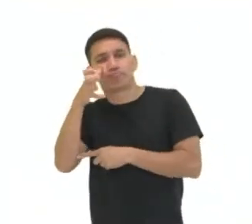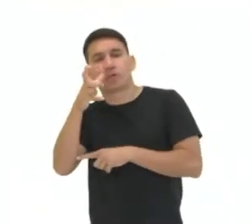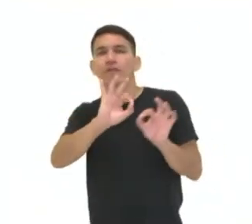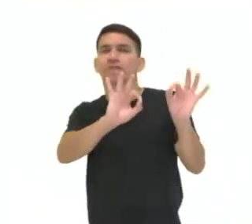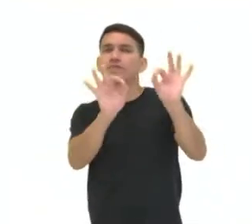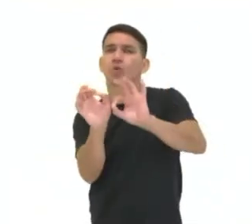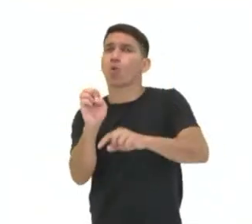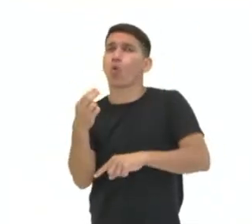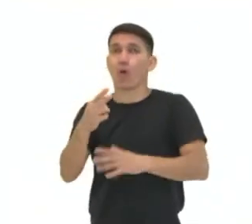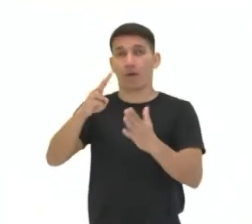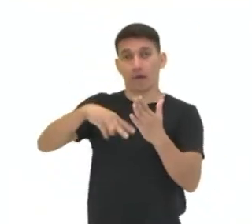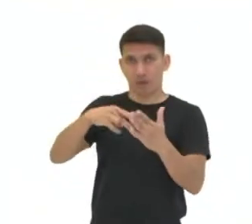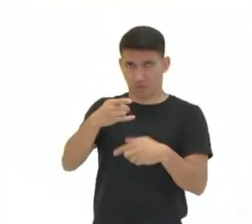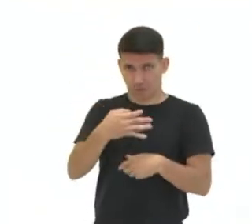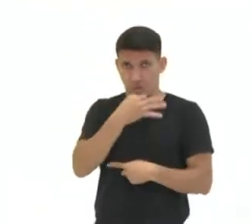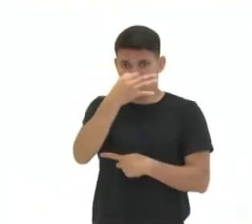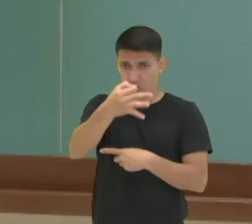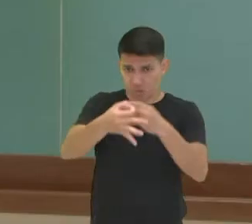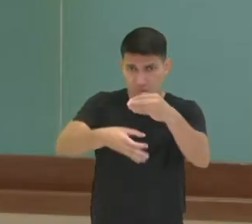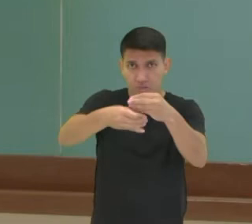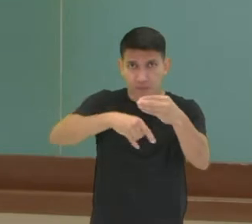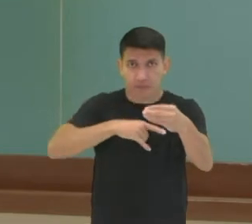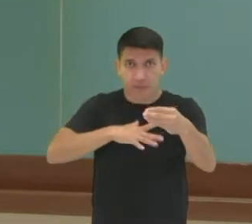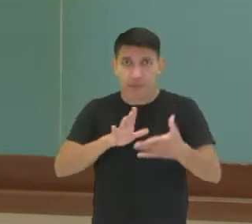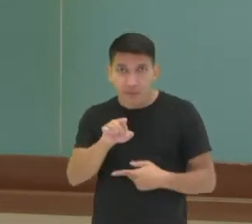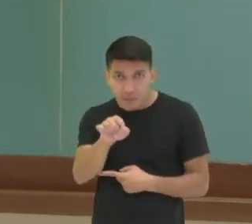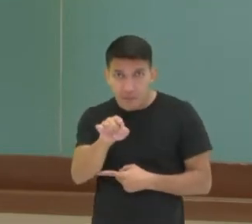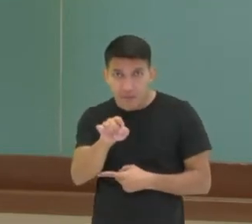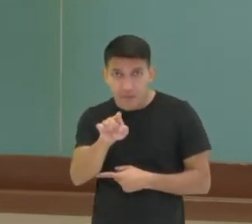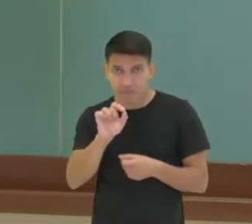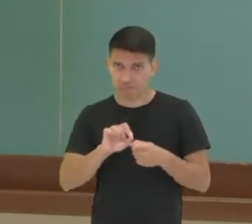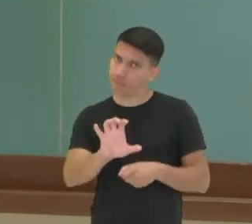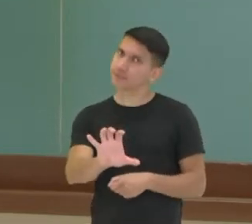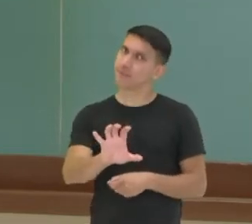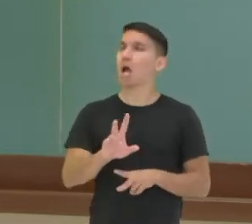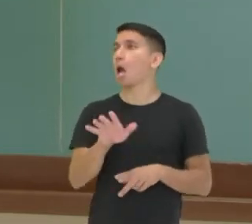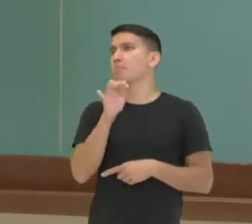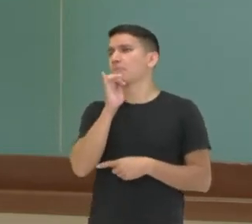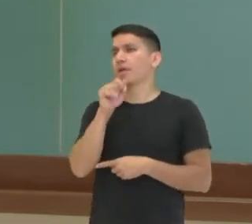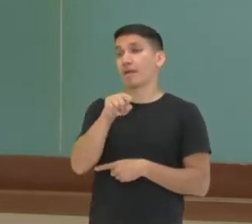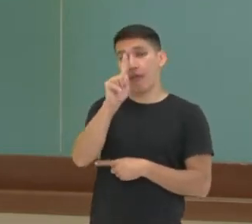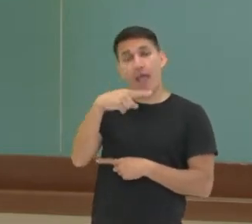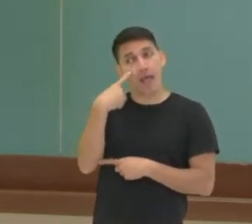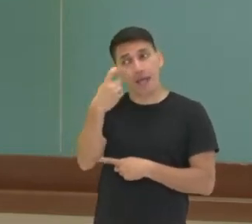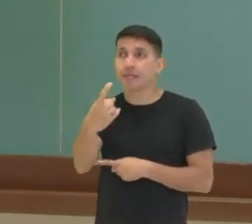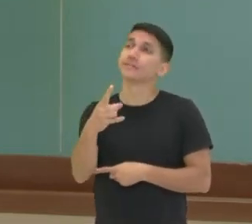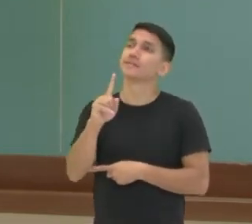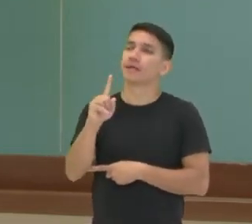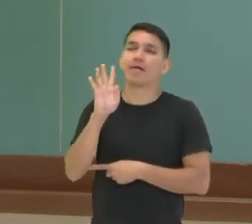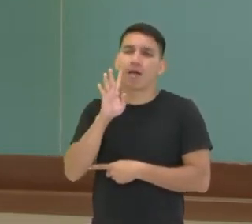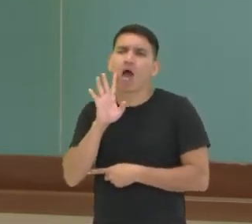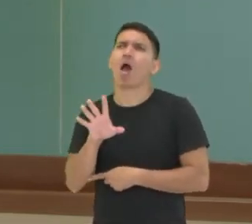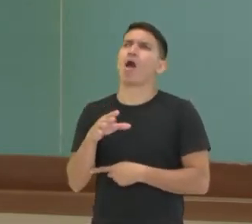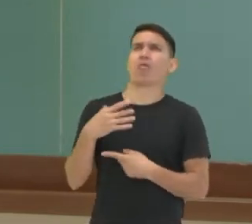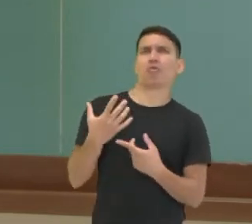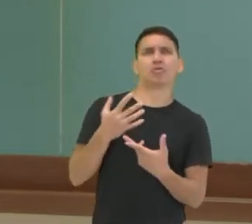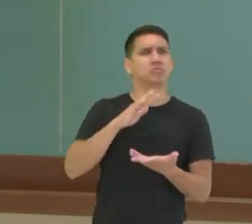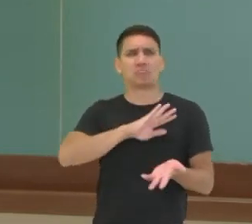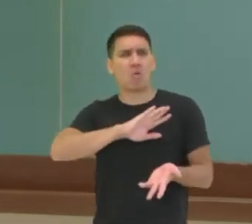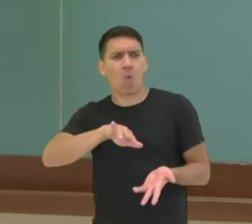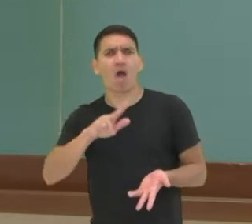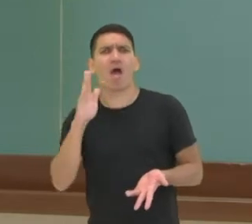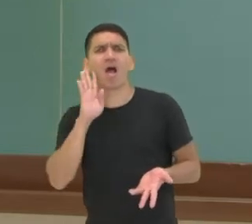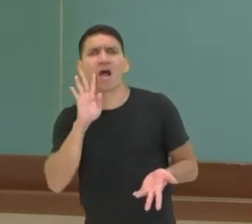vocês emitem uma opinião a respeito disso? Ah, foi interessante, foi legal, não foi legal, por isso, por